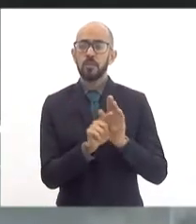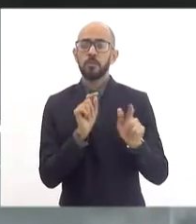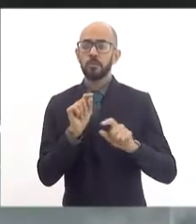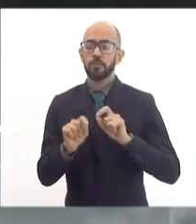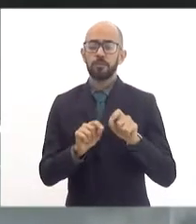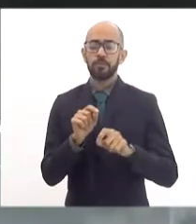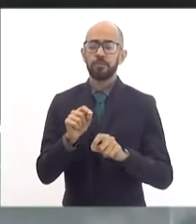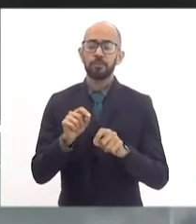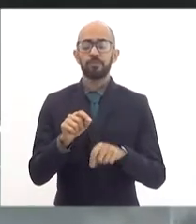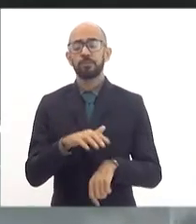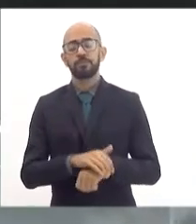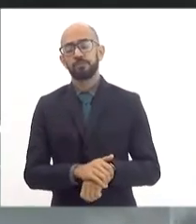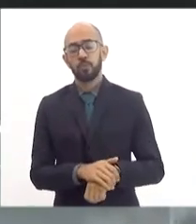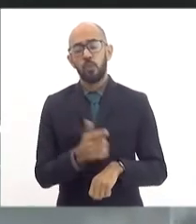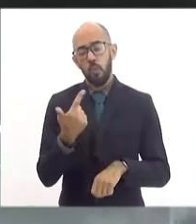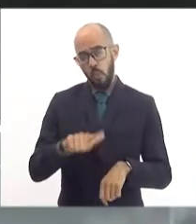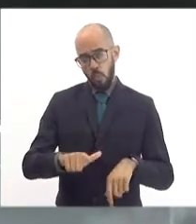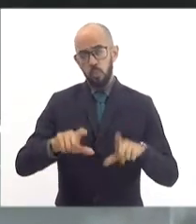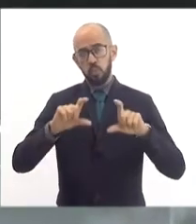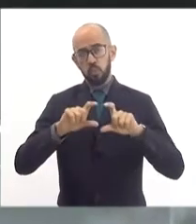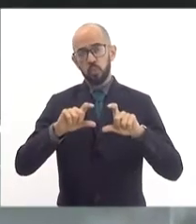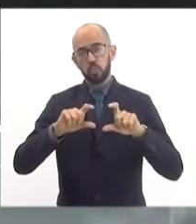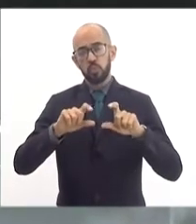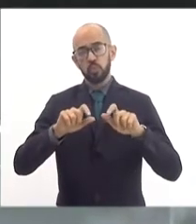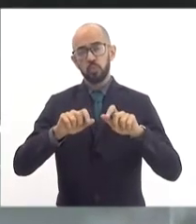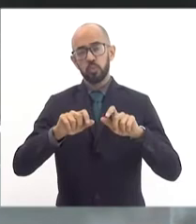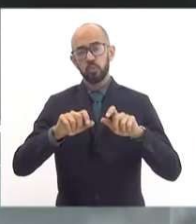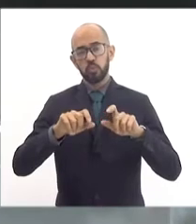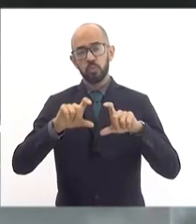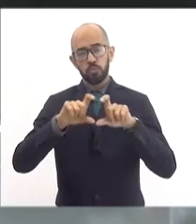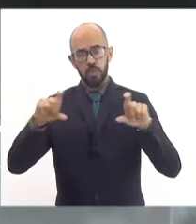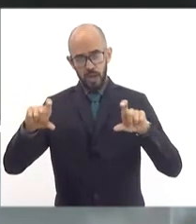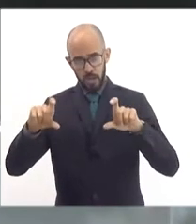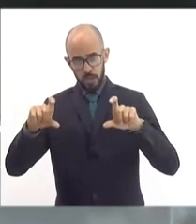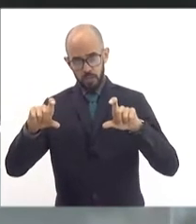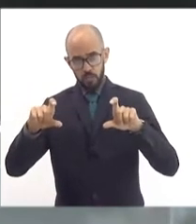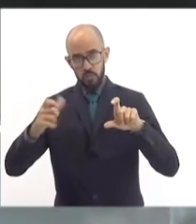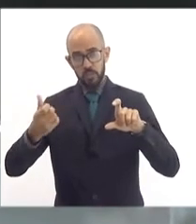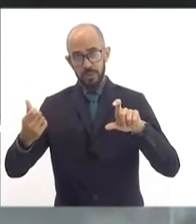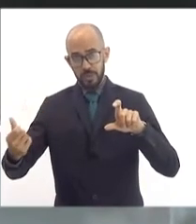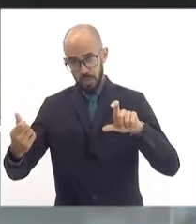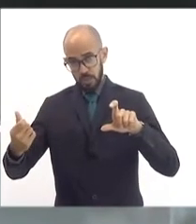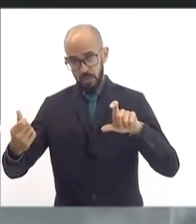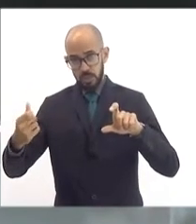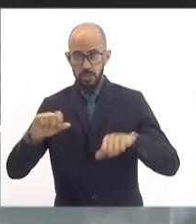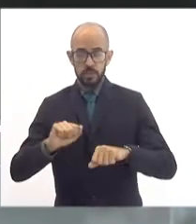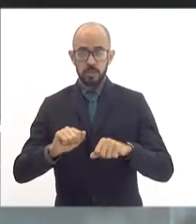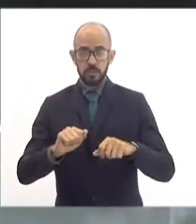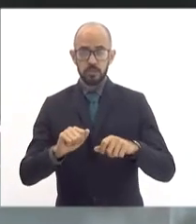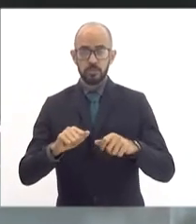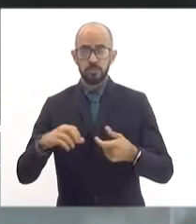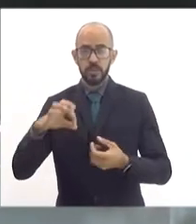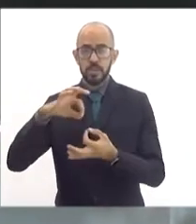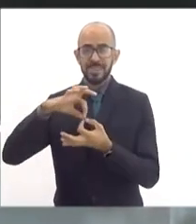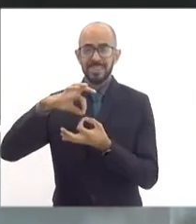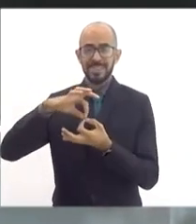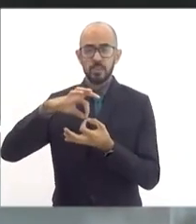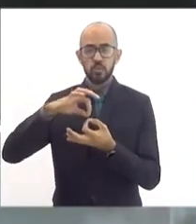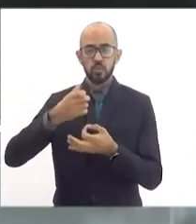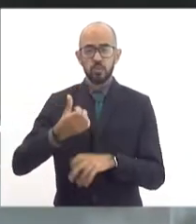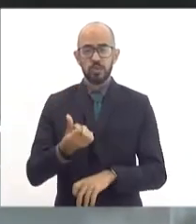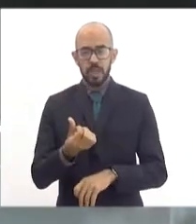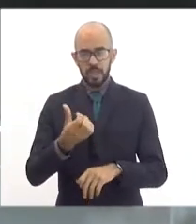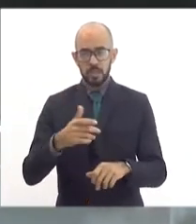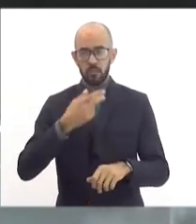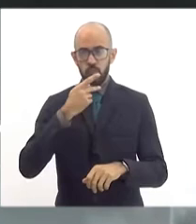um outro artigo, um outro inciso. Inciso 6. O inciso 6 diz